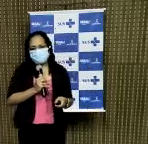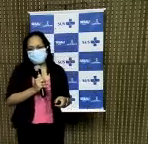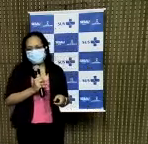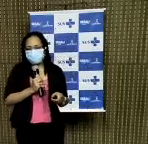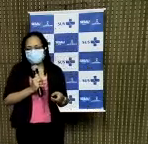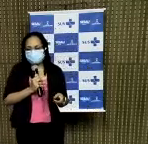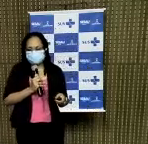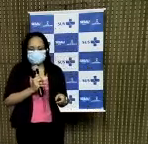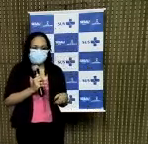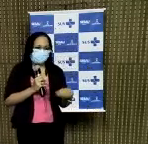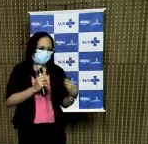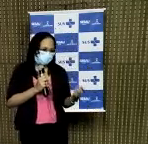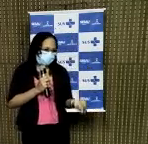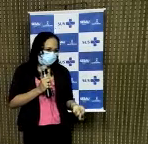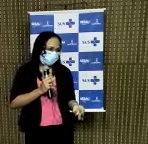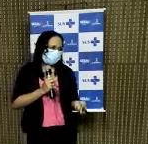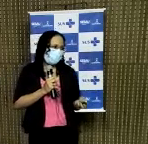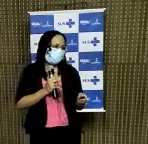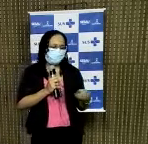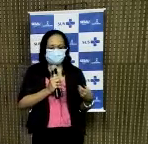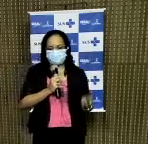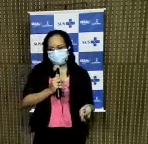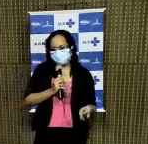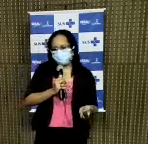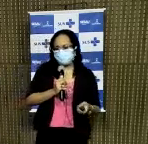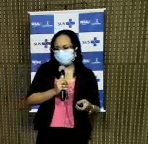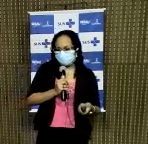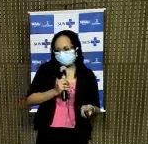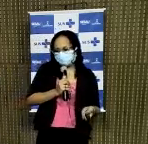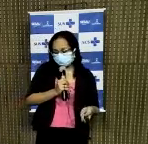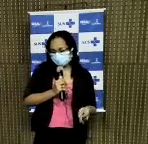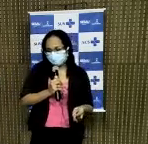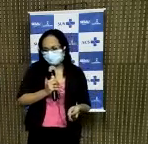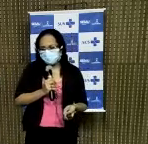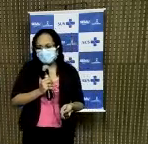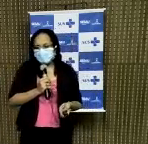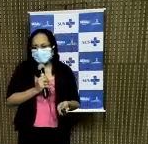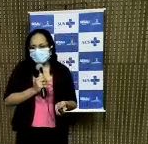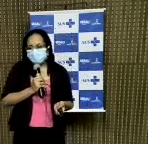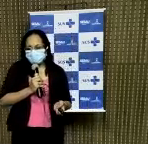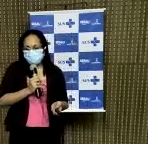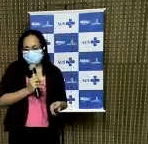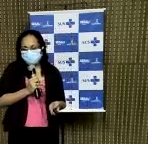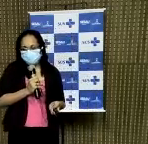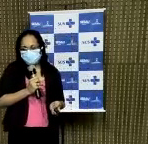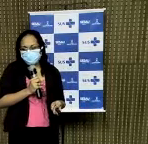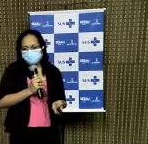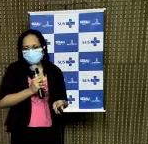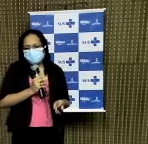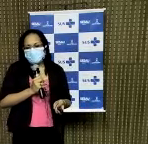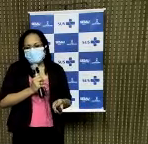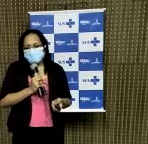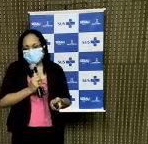né, que fizeram ele corretamente, sendo que dessas 44, 5 gestantes eram menores do que 20, de 20 anos,